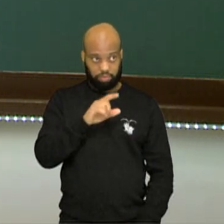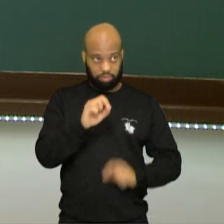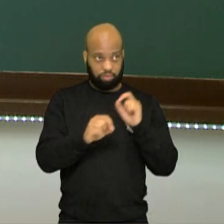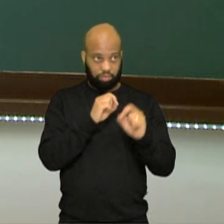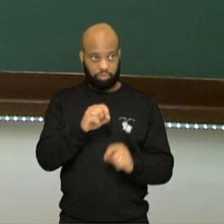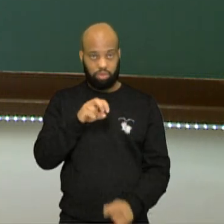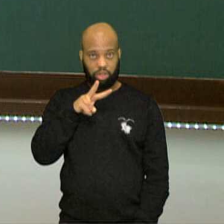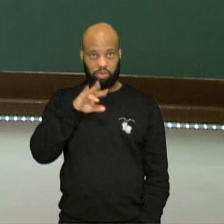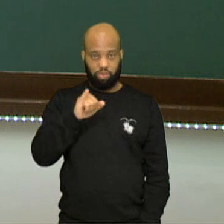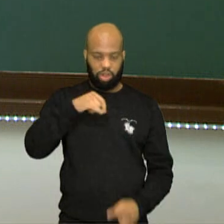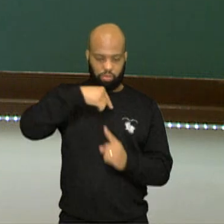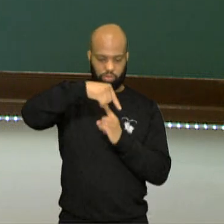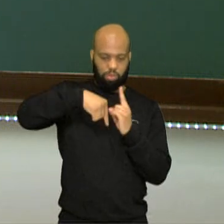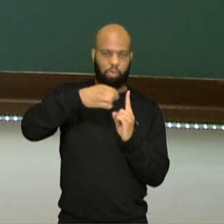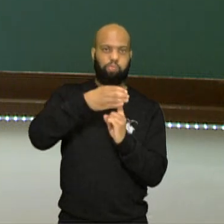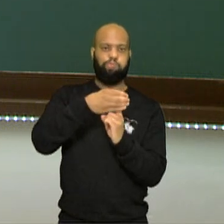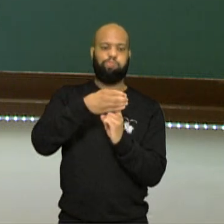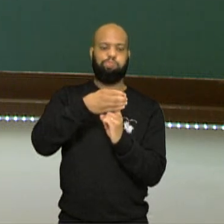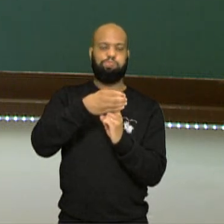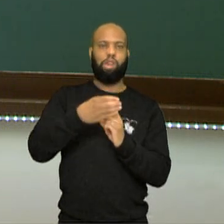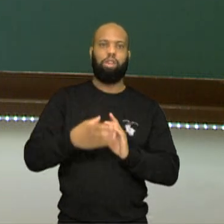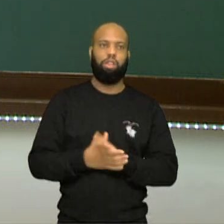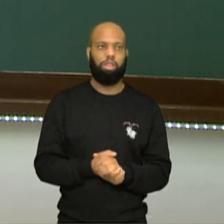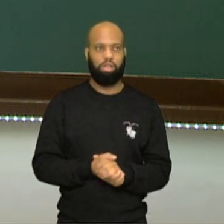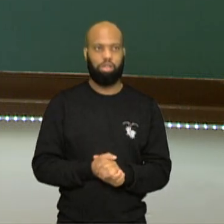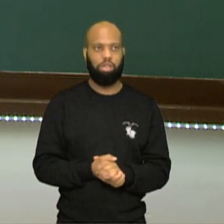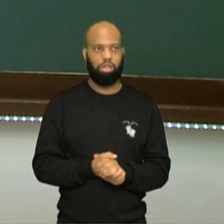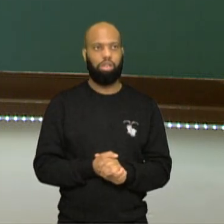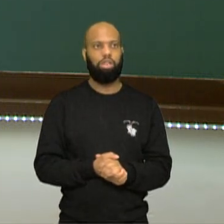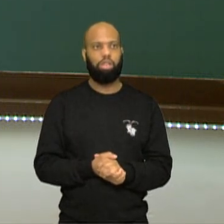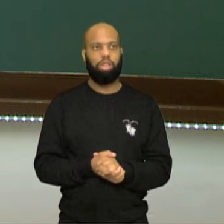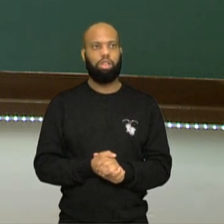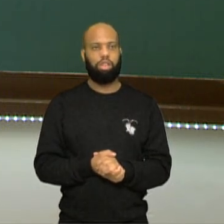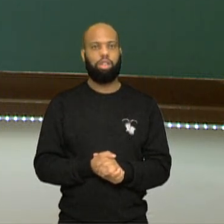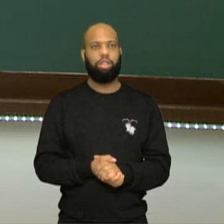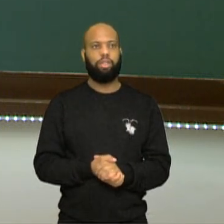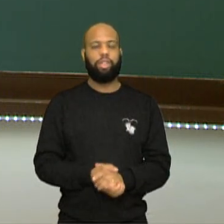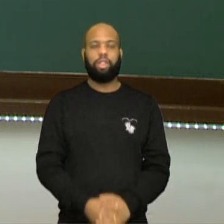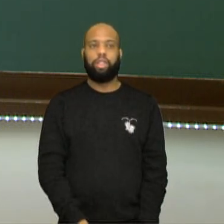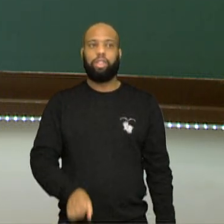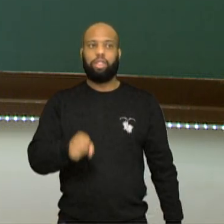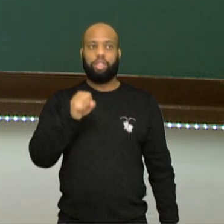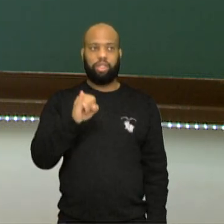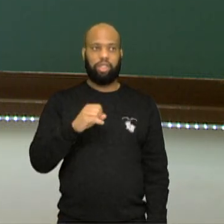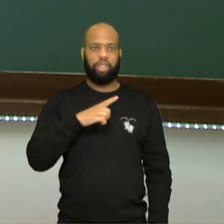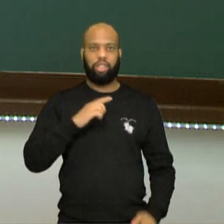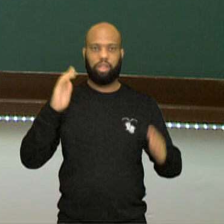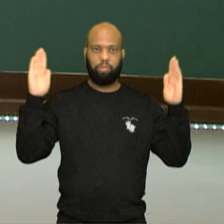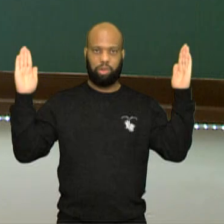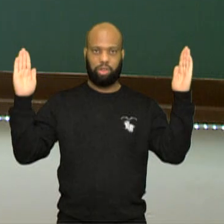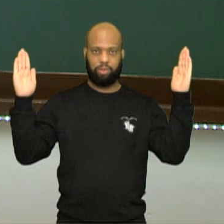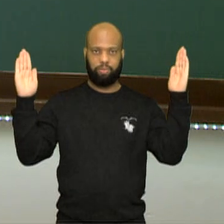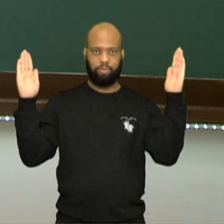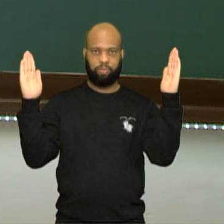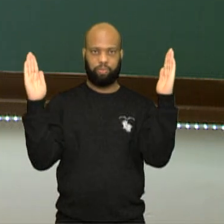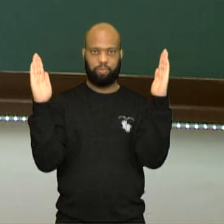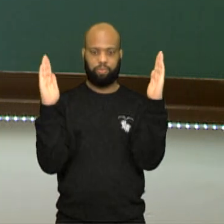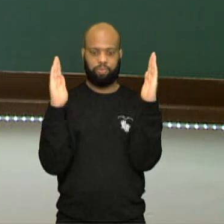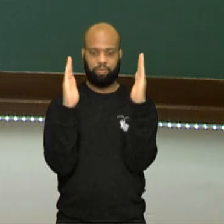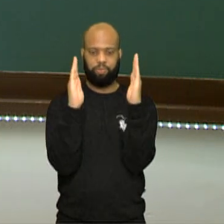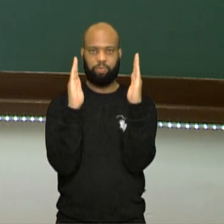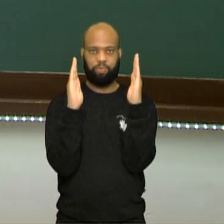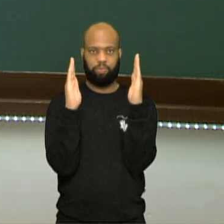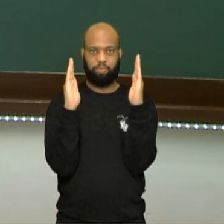espesso, né? Maior. E quanto menor a distância entre as plaquinhas